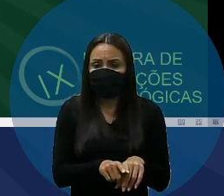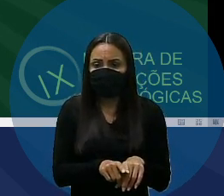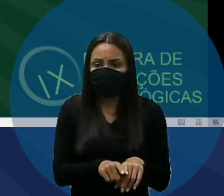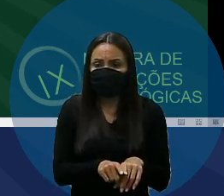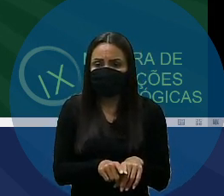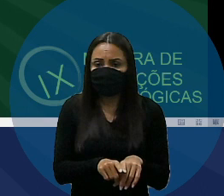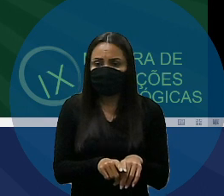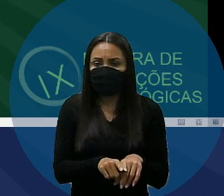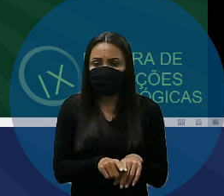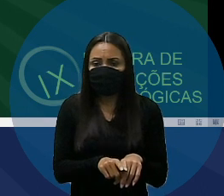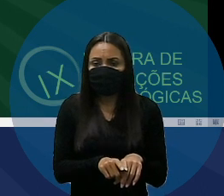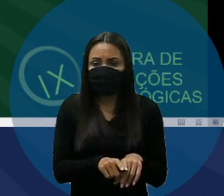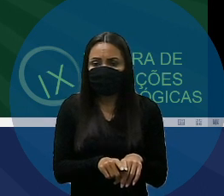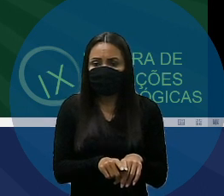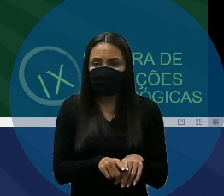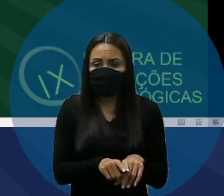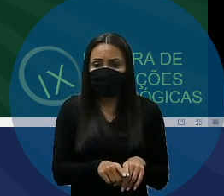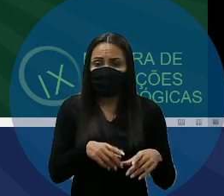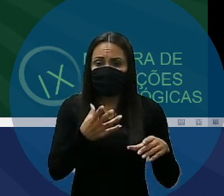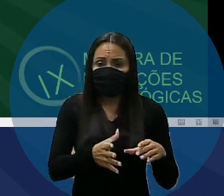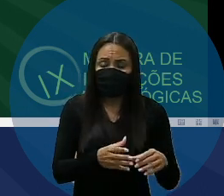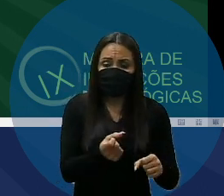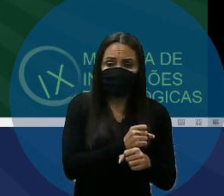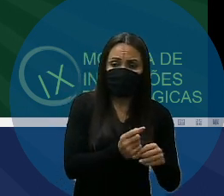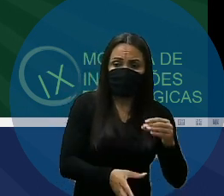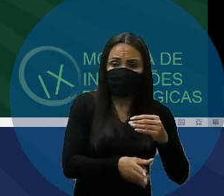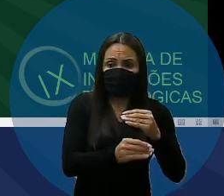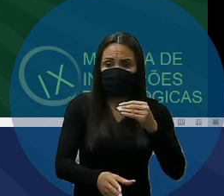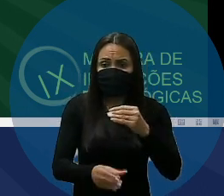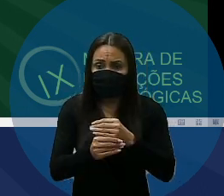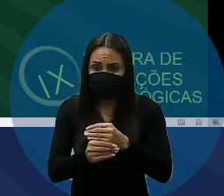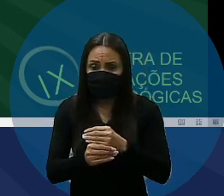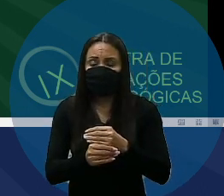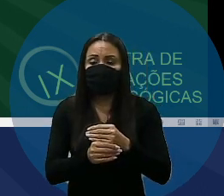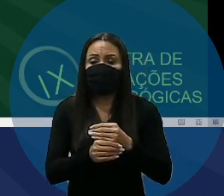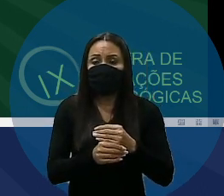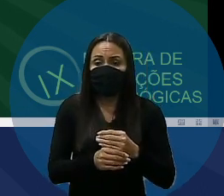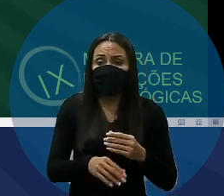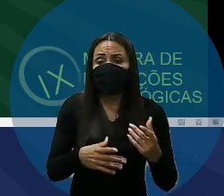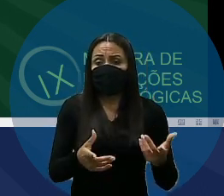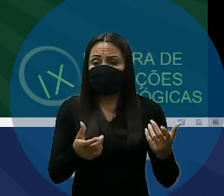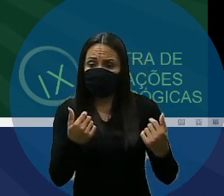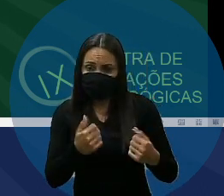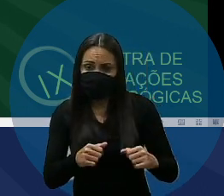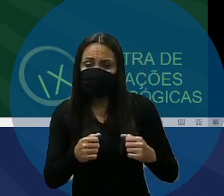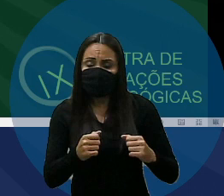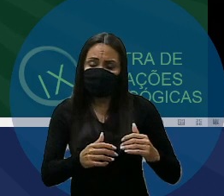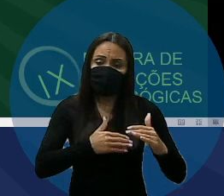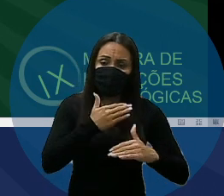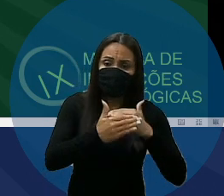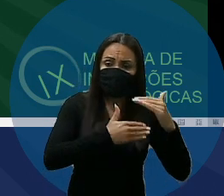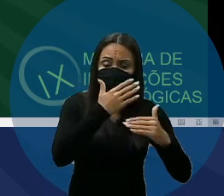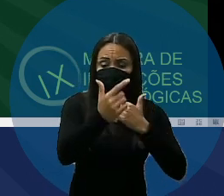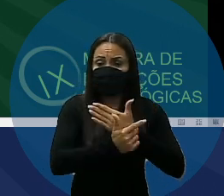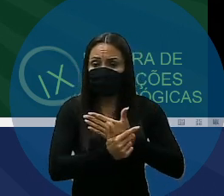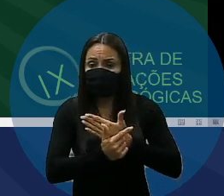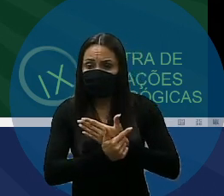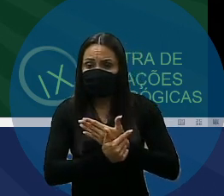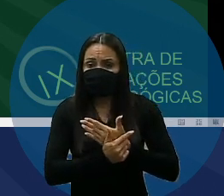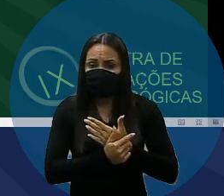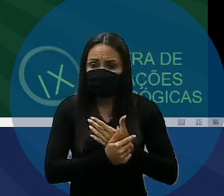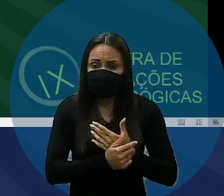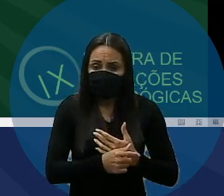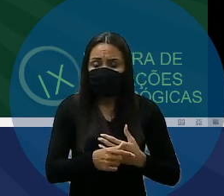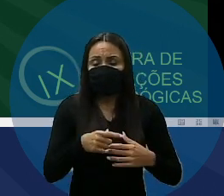a questão dos ângulos complementares e suplementares, né, que eles iam precisar na hora de construir as funções. E tem esse